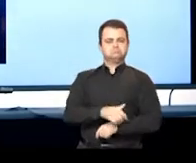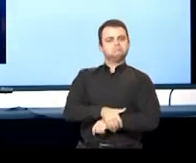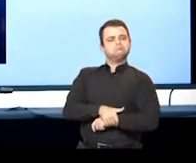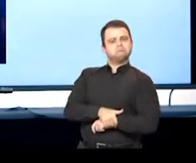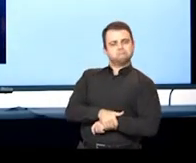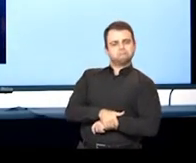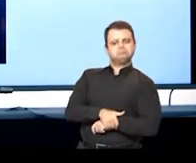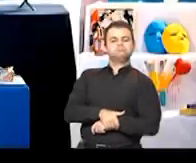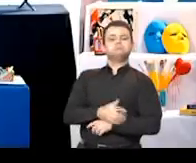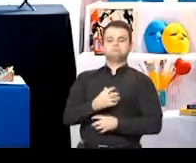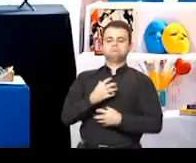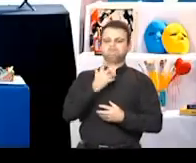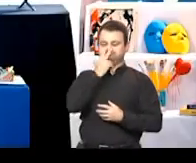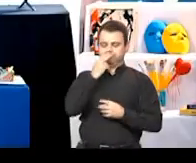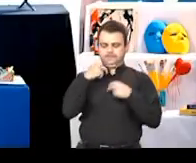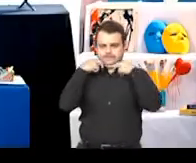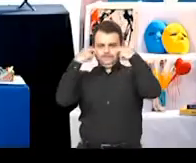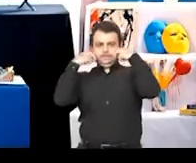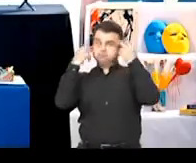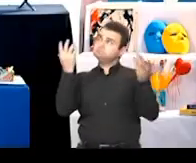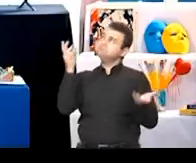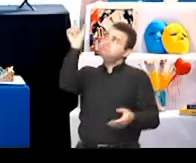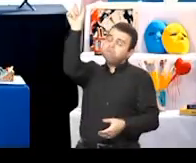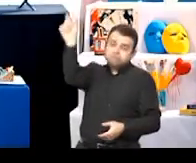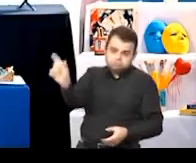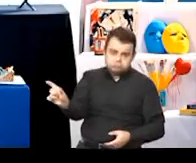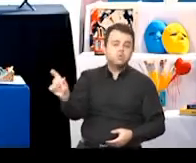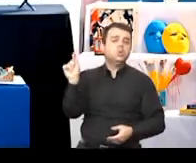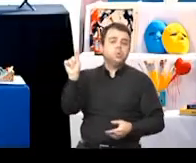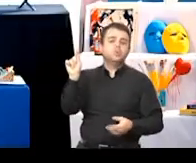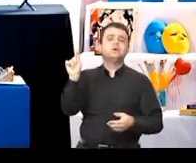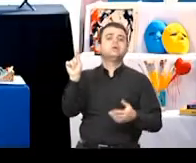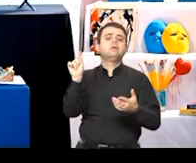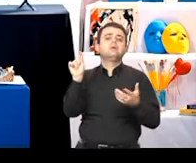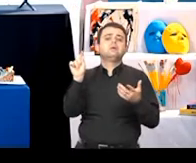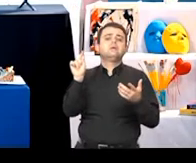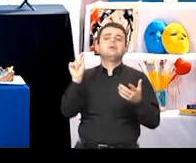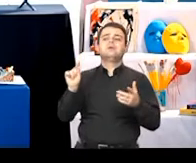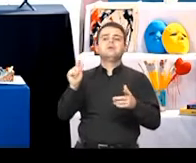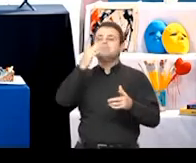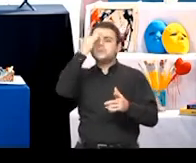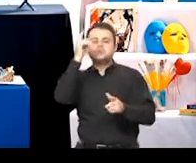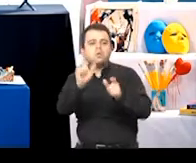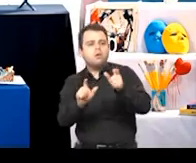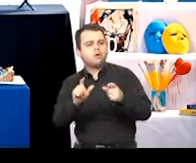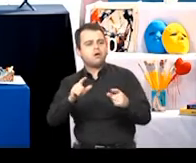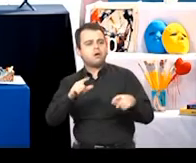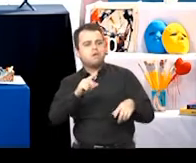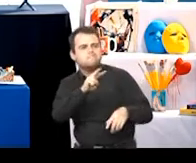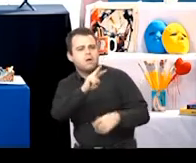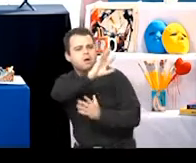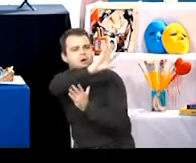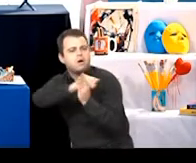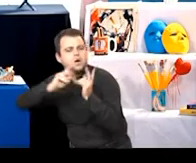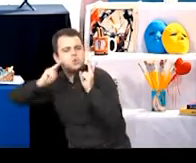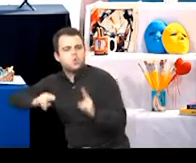mas é um retrato, uma representação da figura humana, portanto, uma pintura